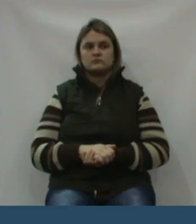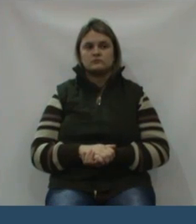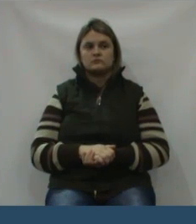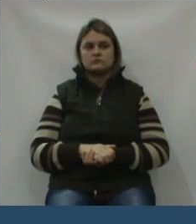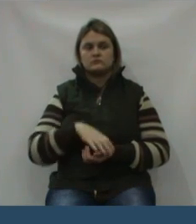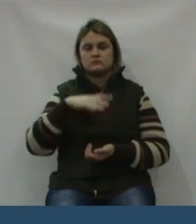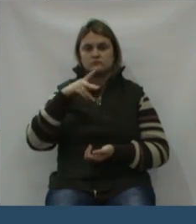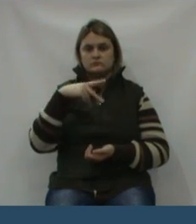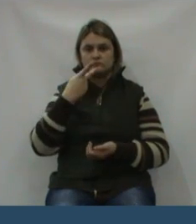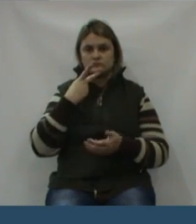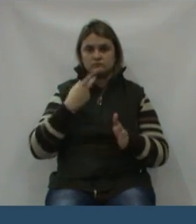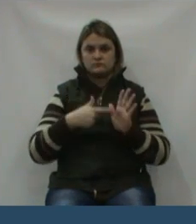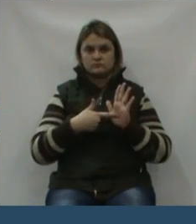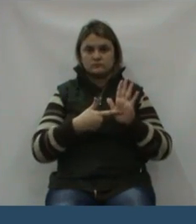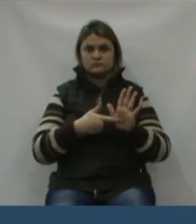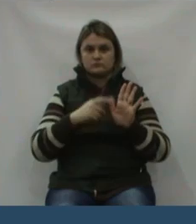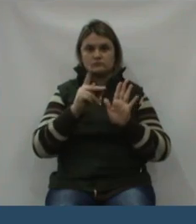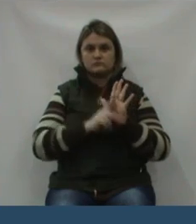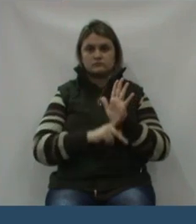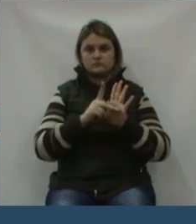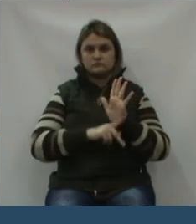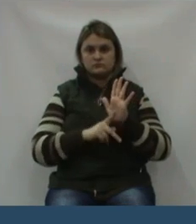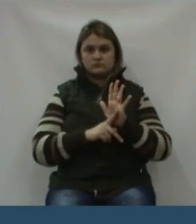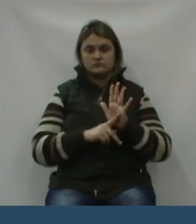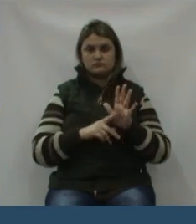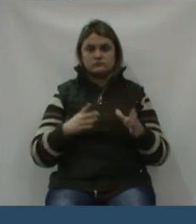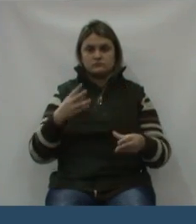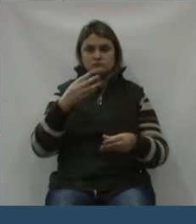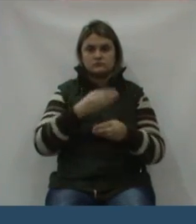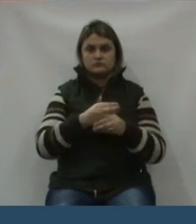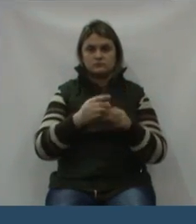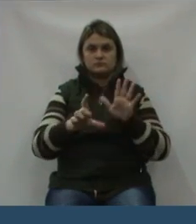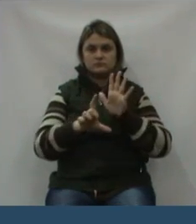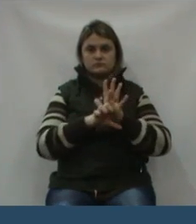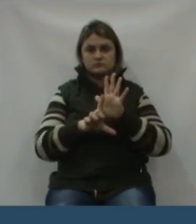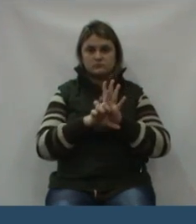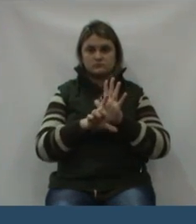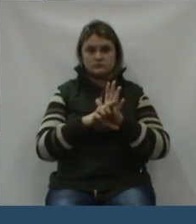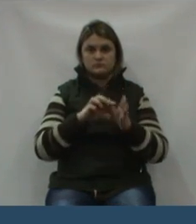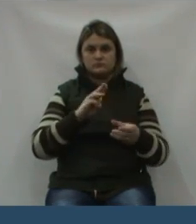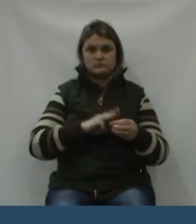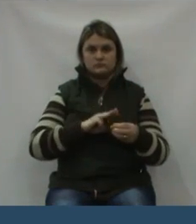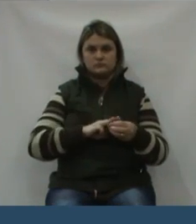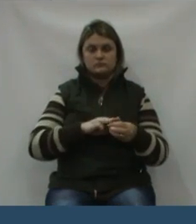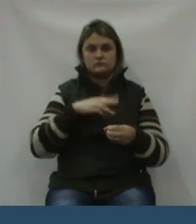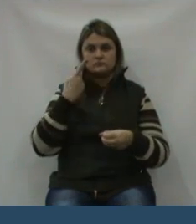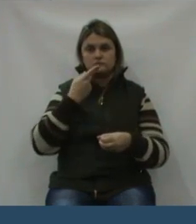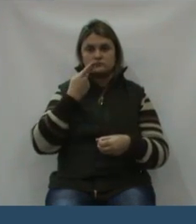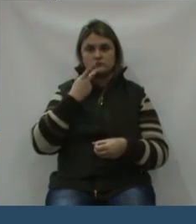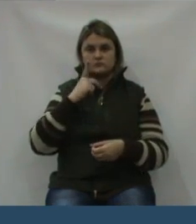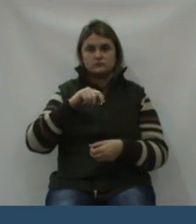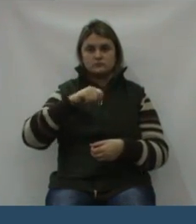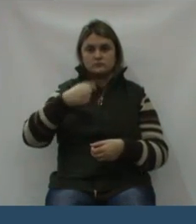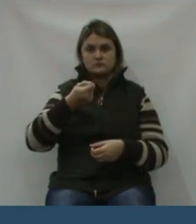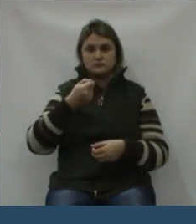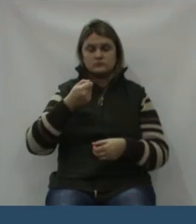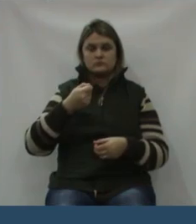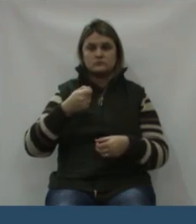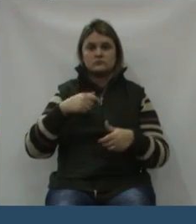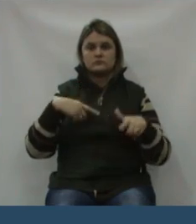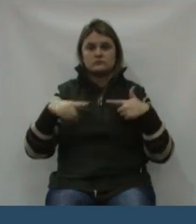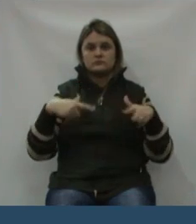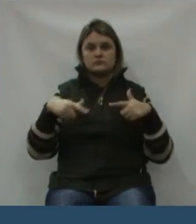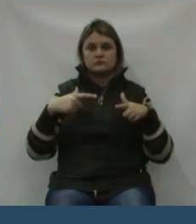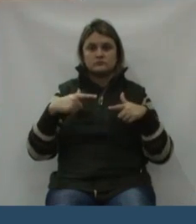que iria apresentar um projeto de emenda à lei orgânica que tratava sobre os cargos